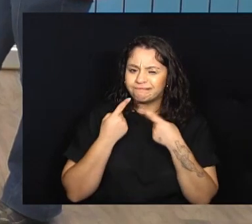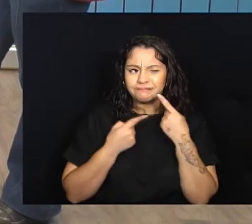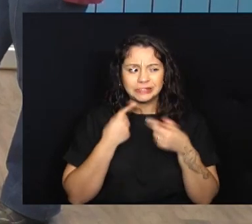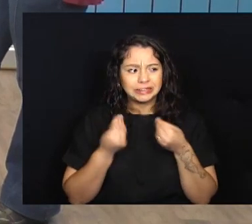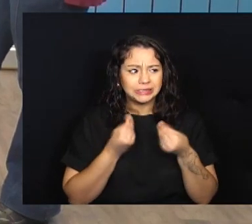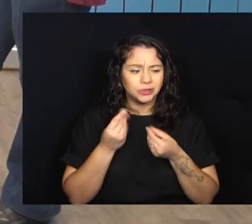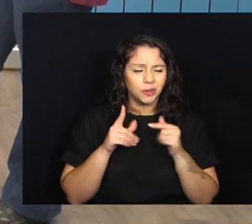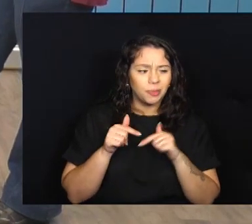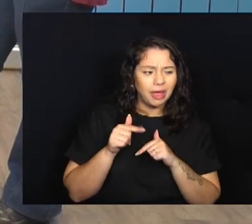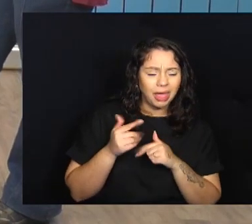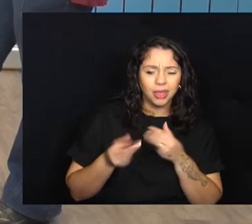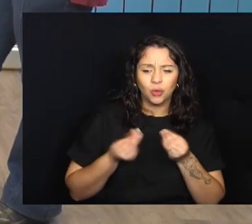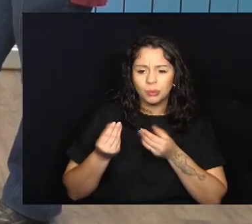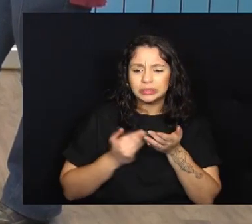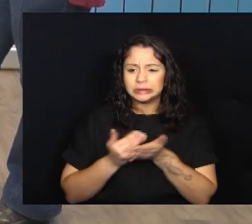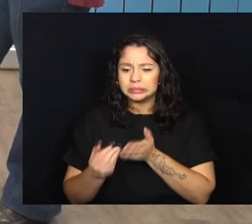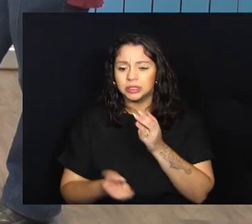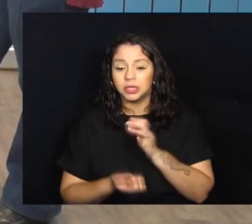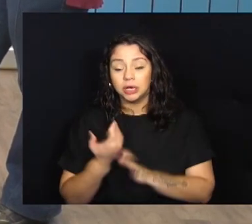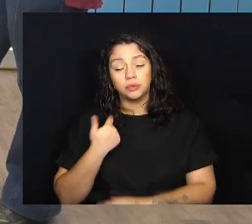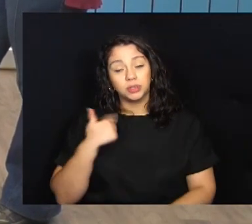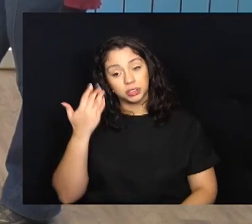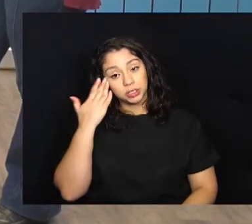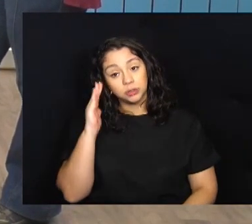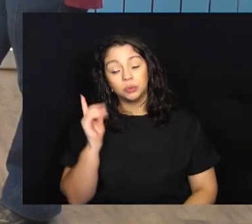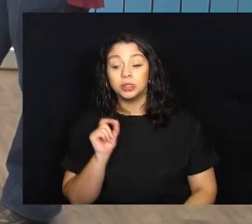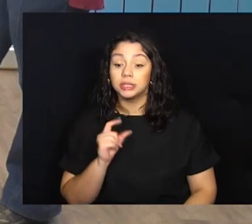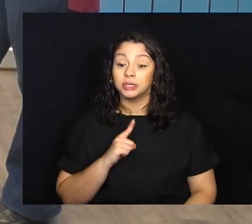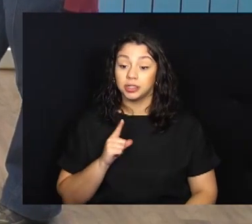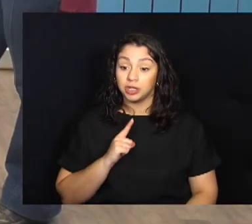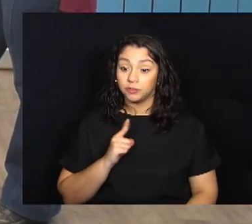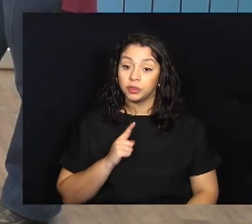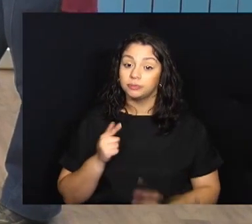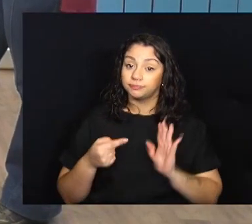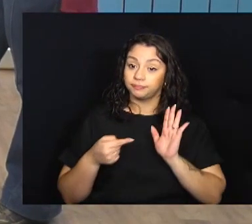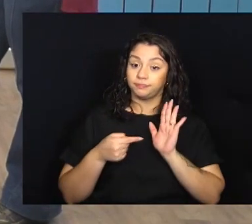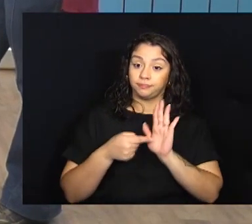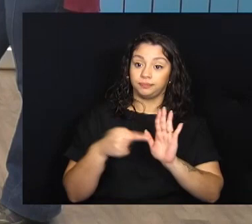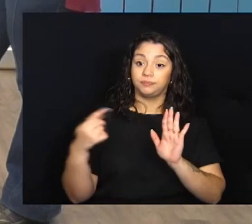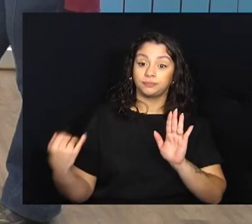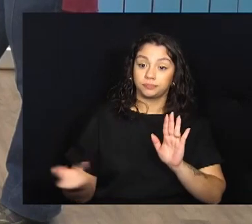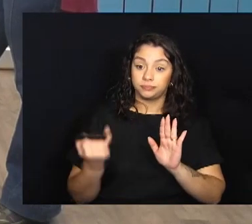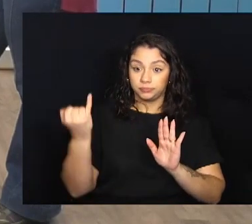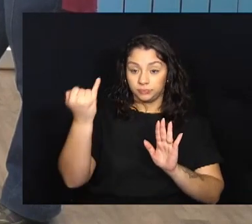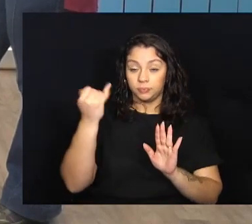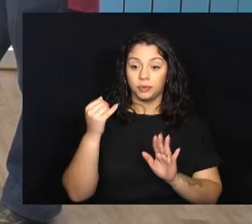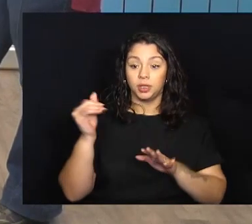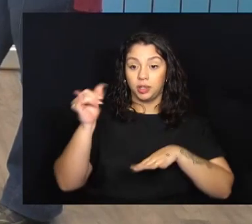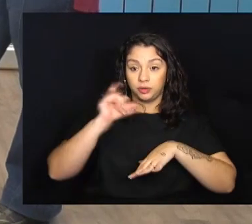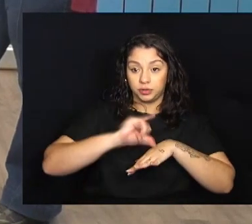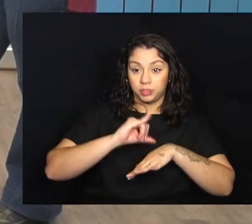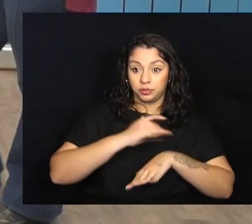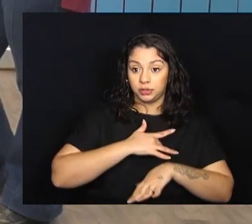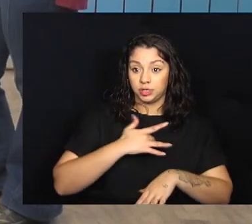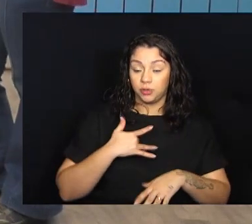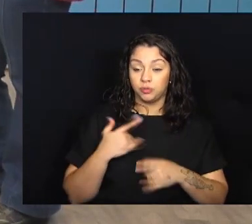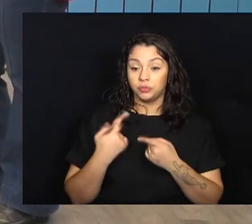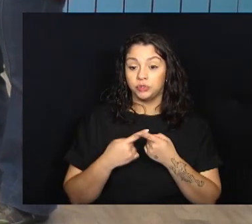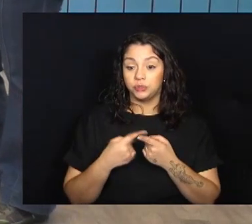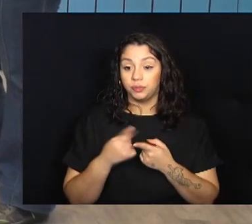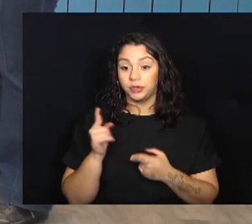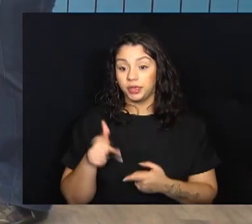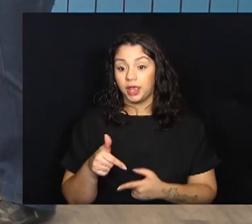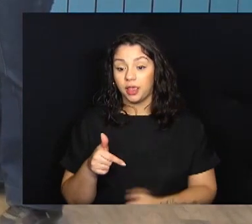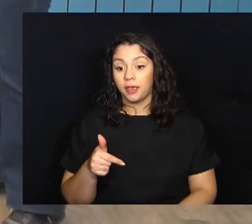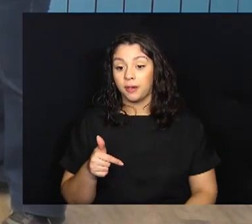a implementação. Eu entendo que foi feito, a gente fez indicações importantes, né, centros de saúde, porque são